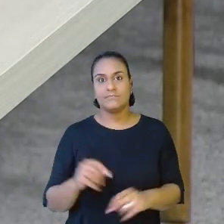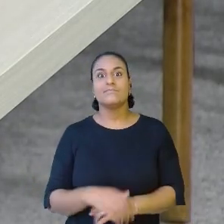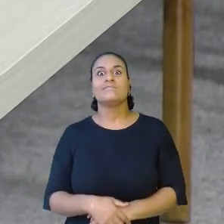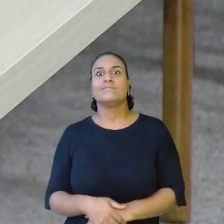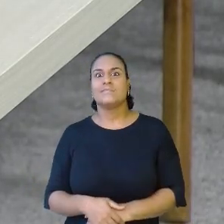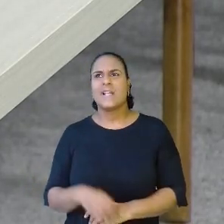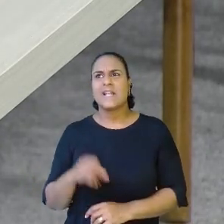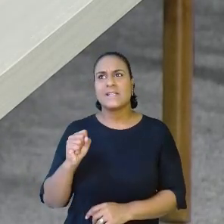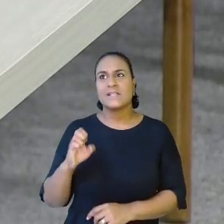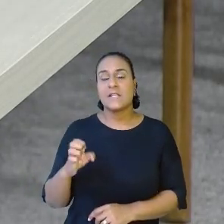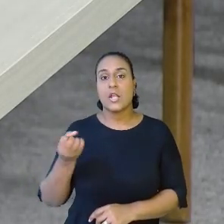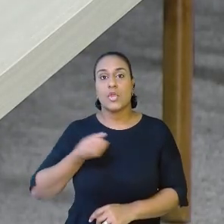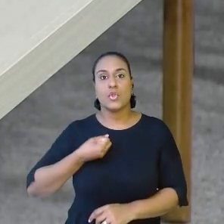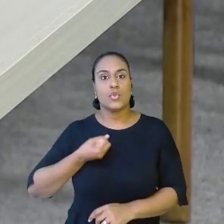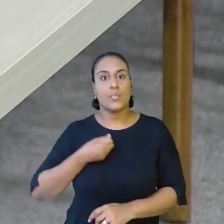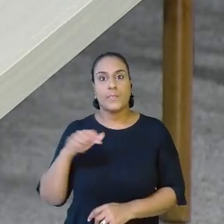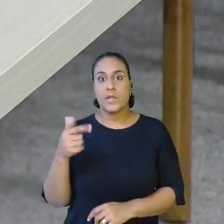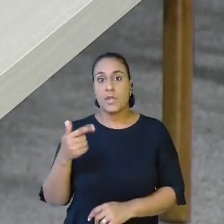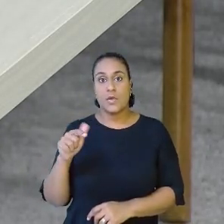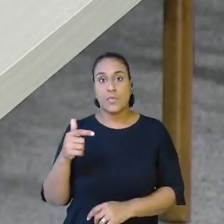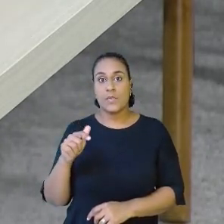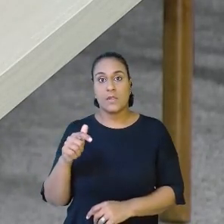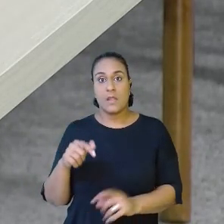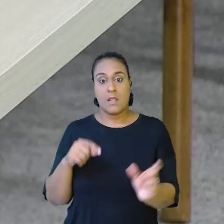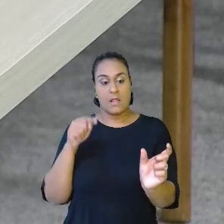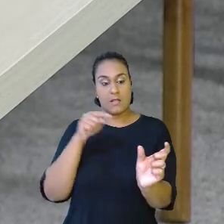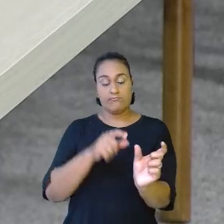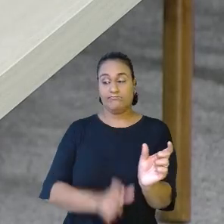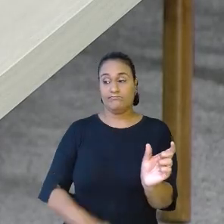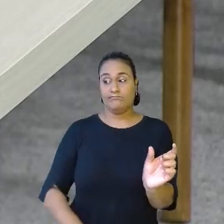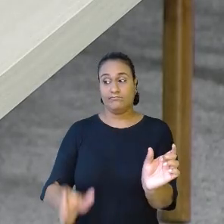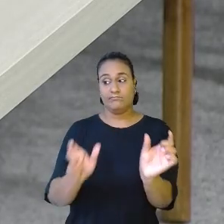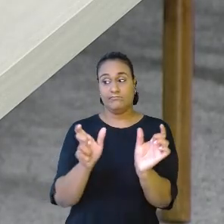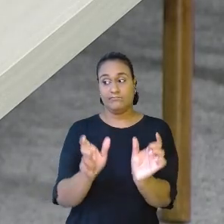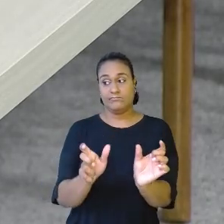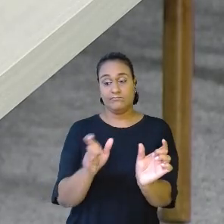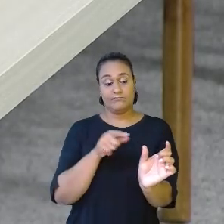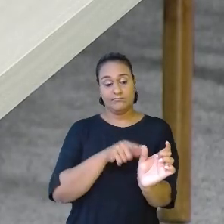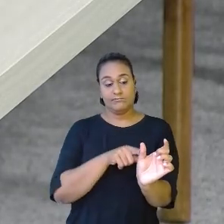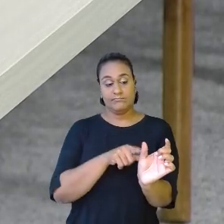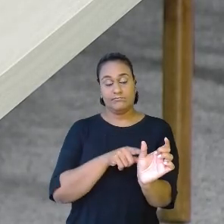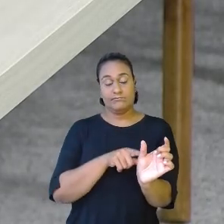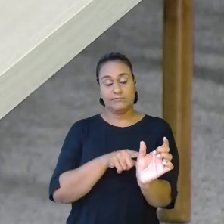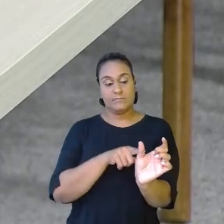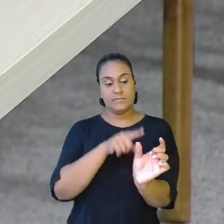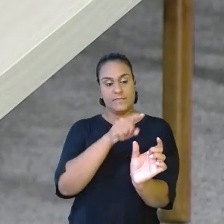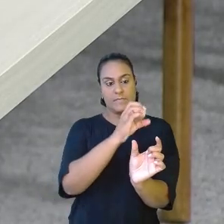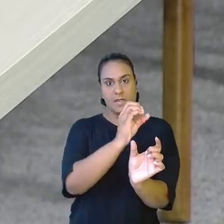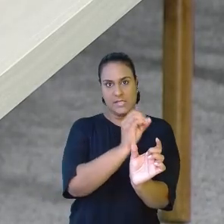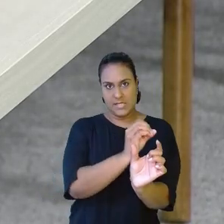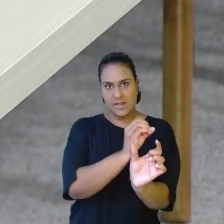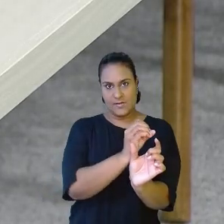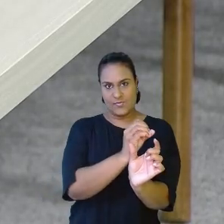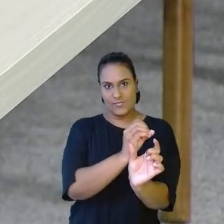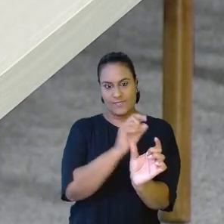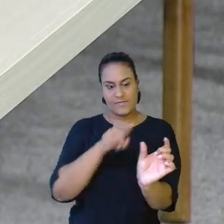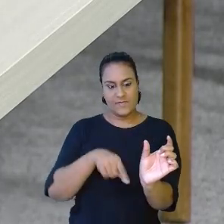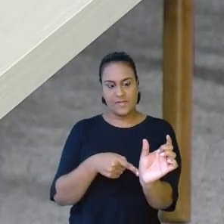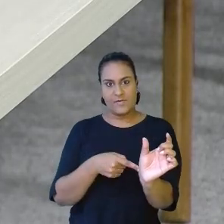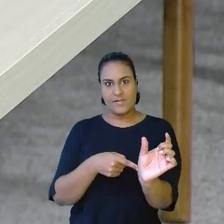Se esse numeral não tem a parte inteira, então nós temos, olha só,